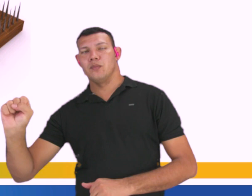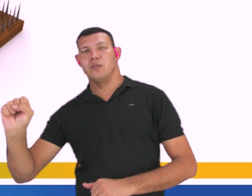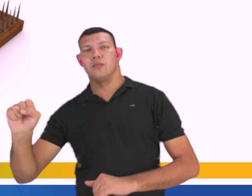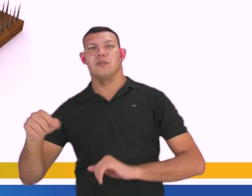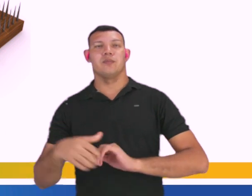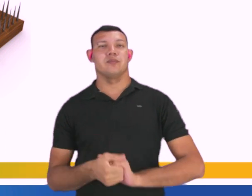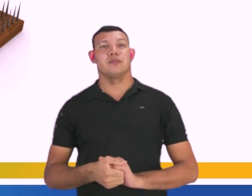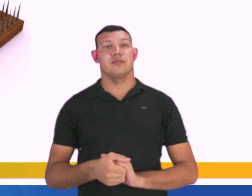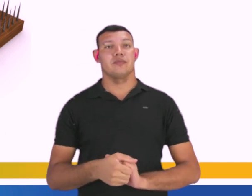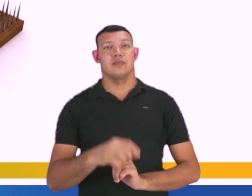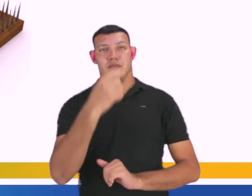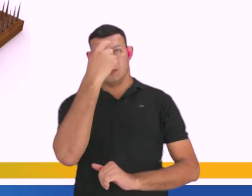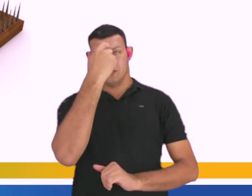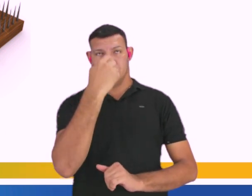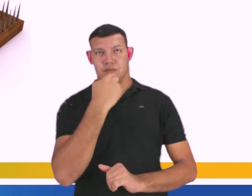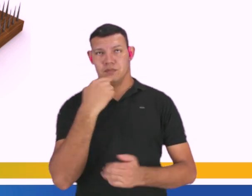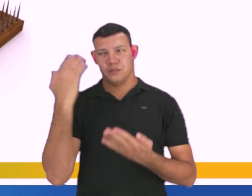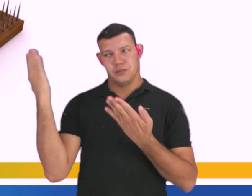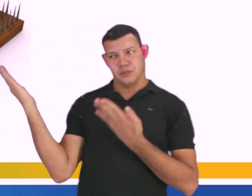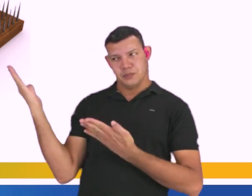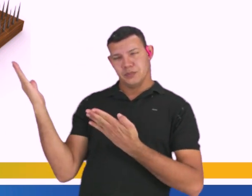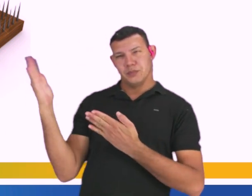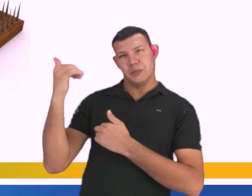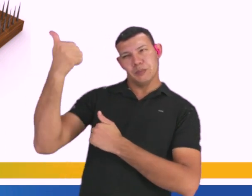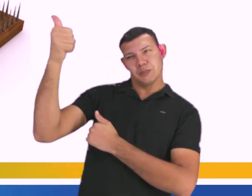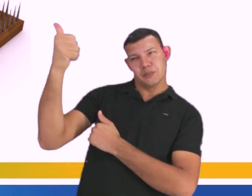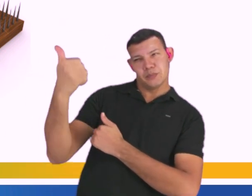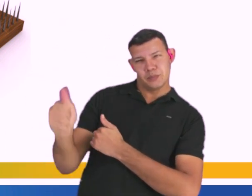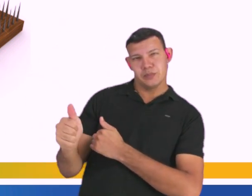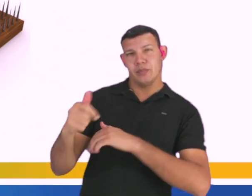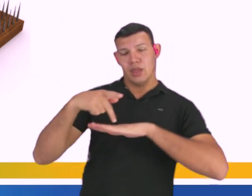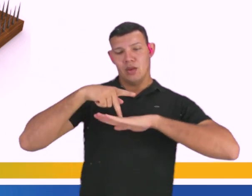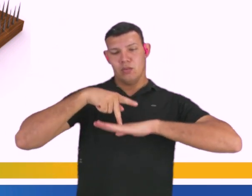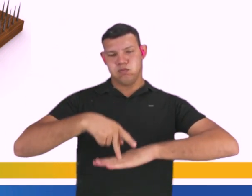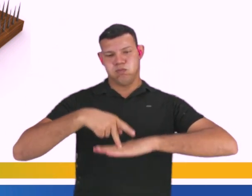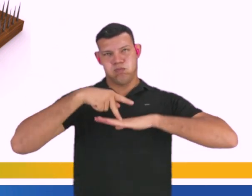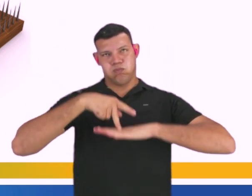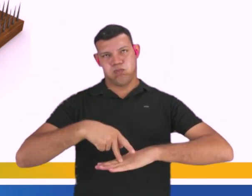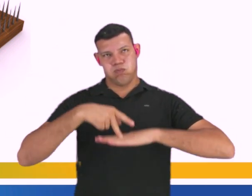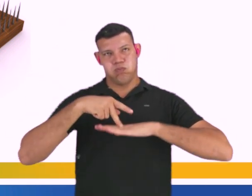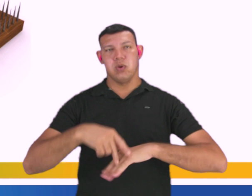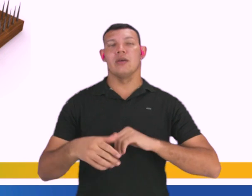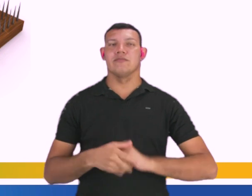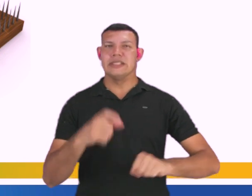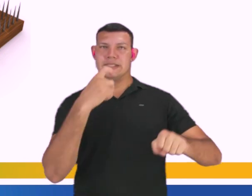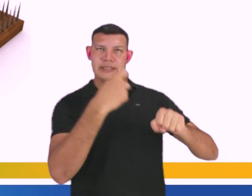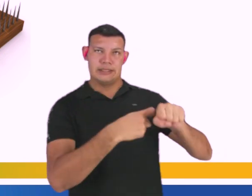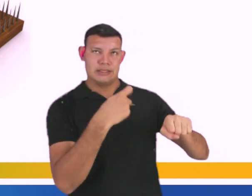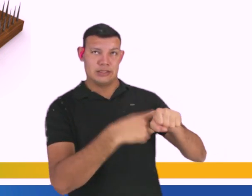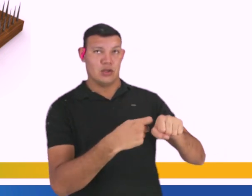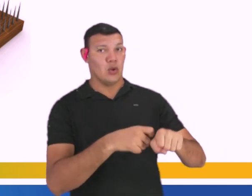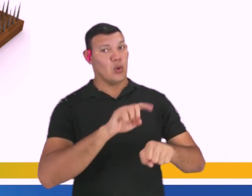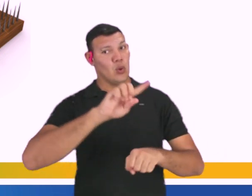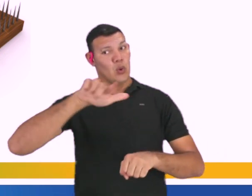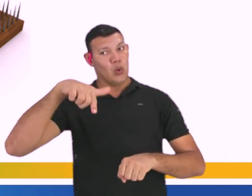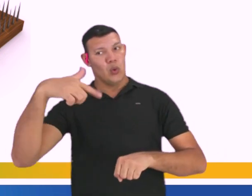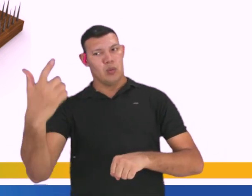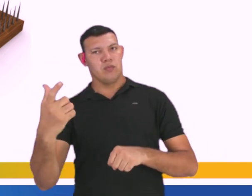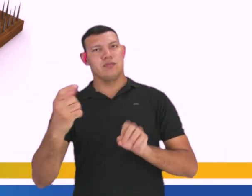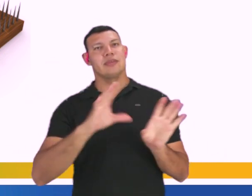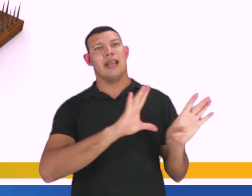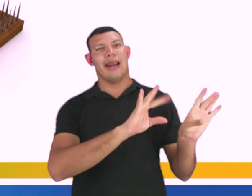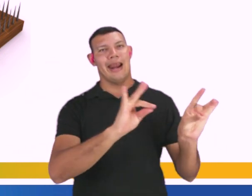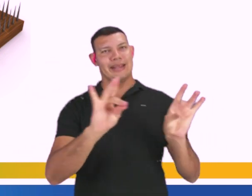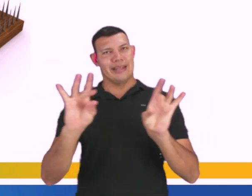análise, e nas duas figuras representam pressão, mas uma em um sólido e uma outra em um líquido. No sólido a gente tem o